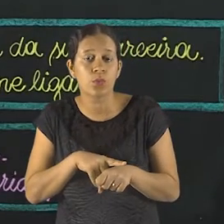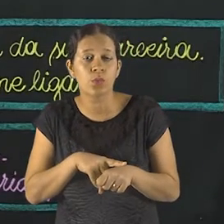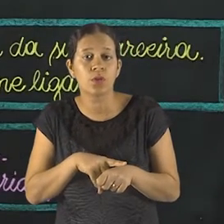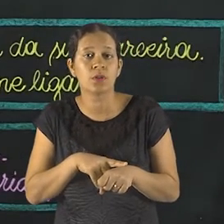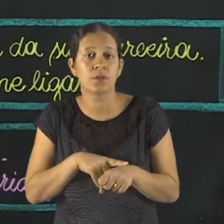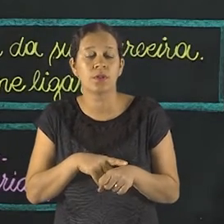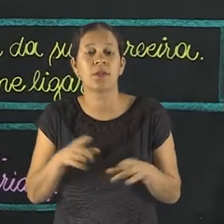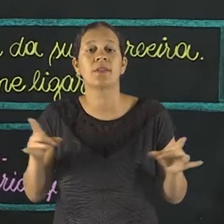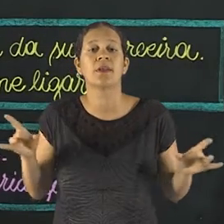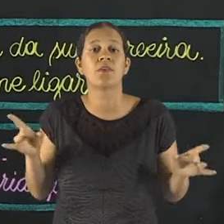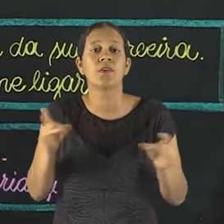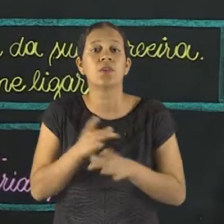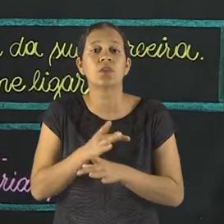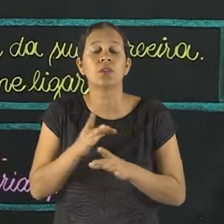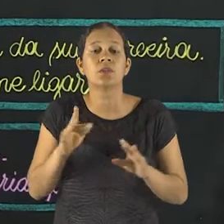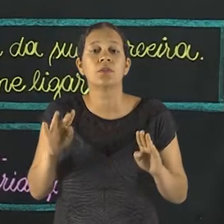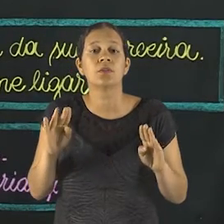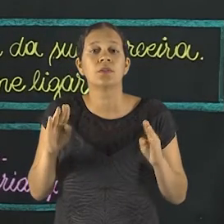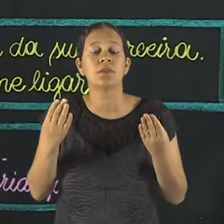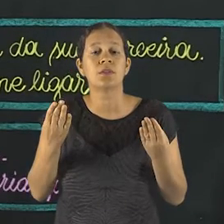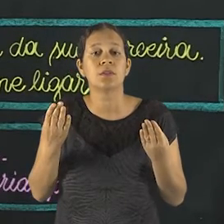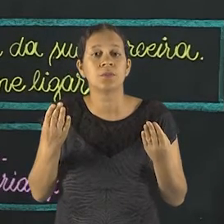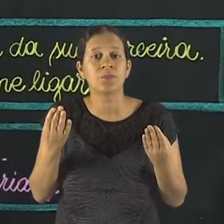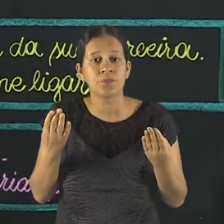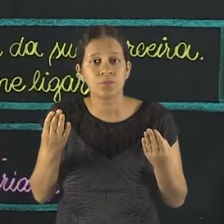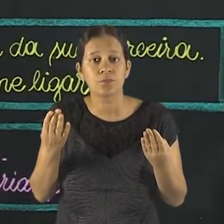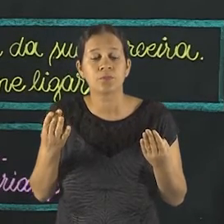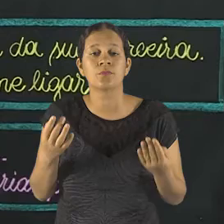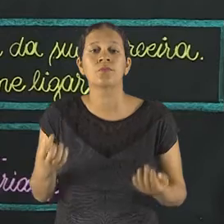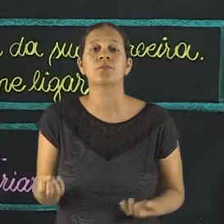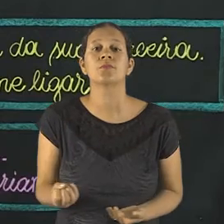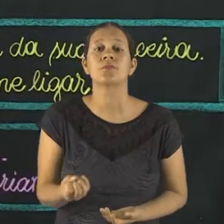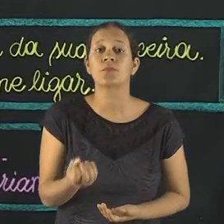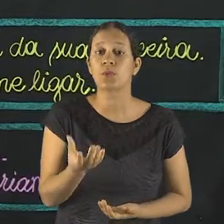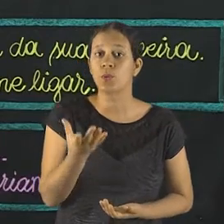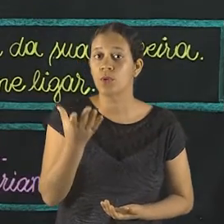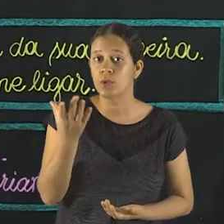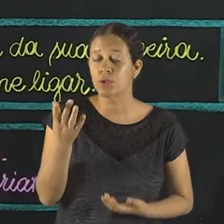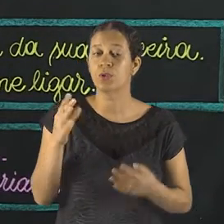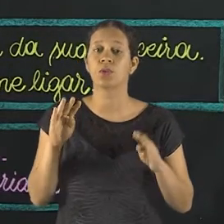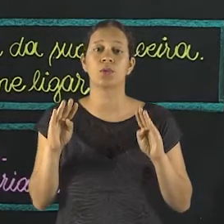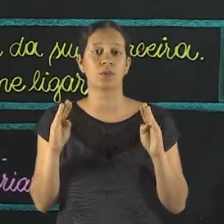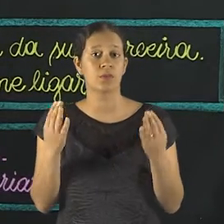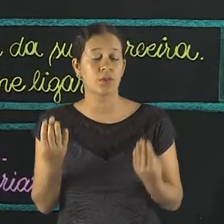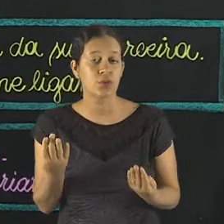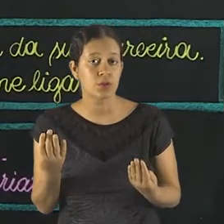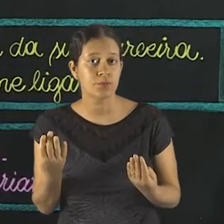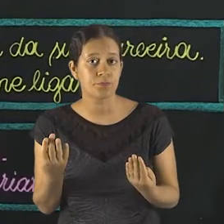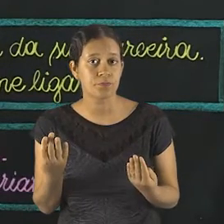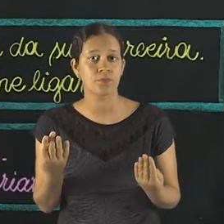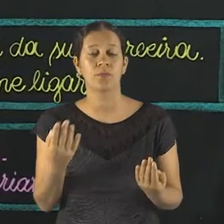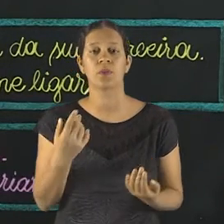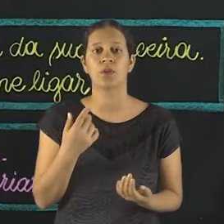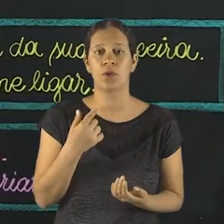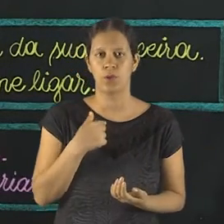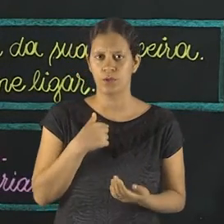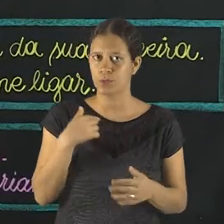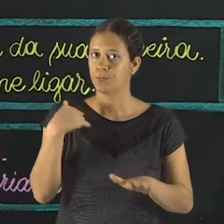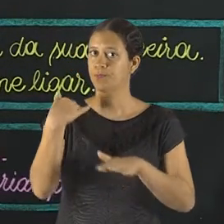Porque eu digo, encerrada a festa é o mesmo que dizer, quando a festa encerrou. Se